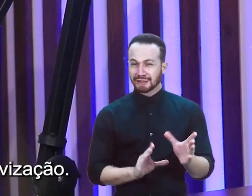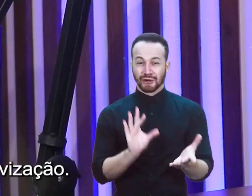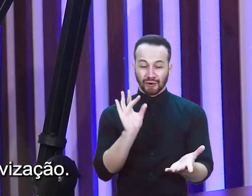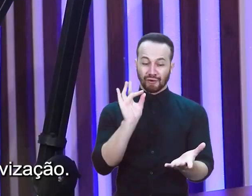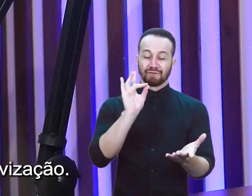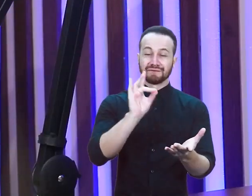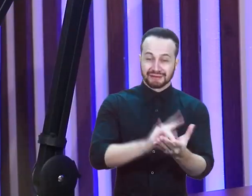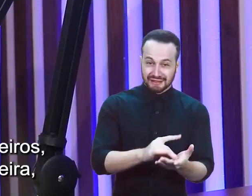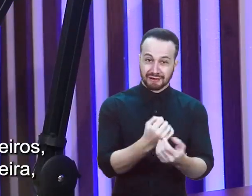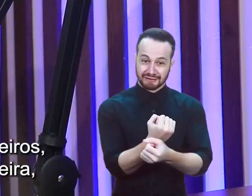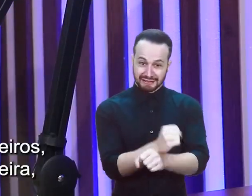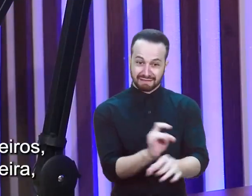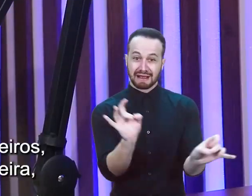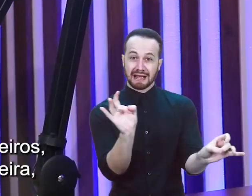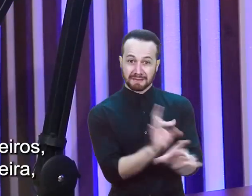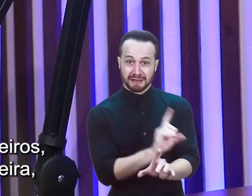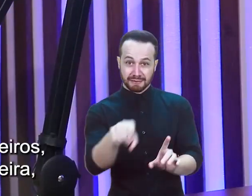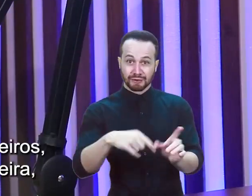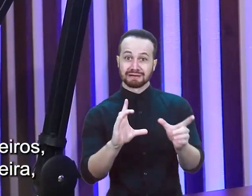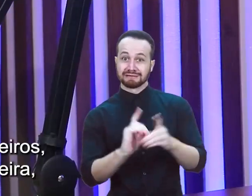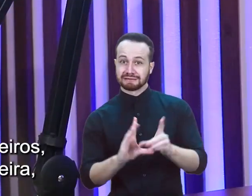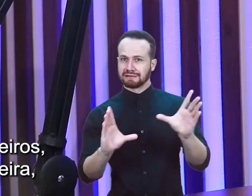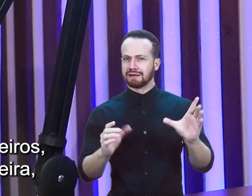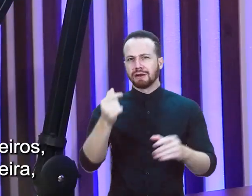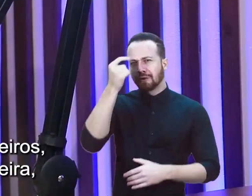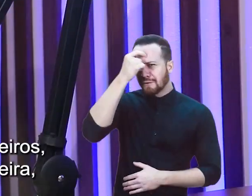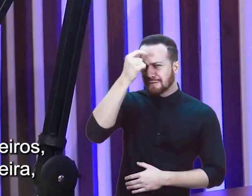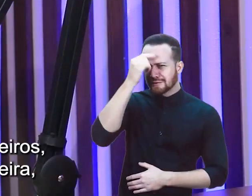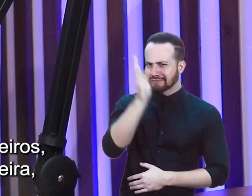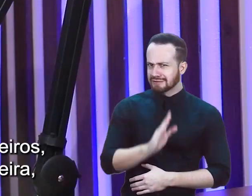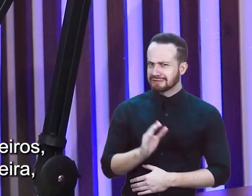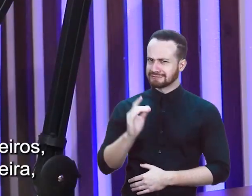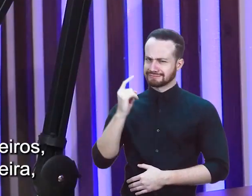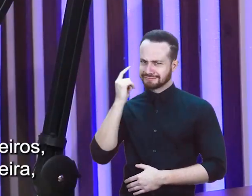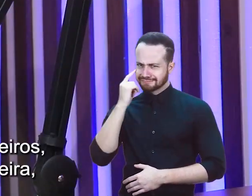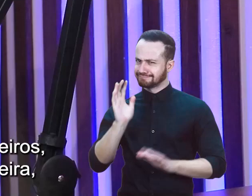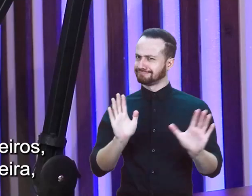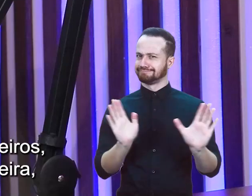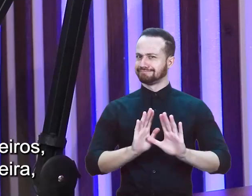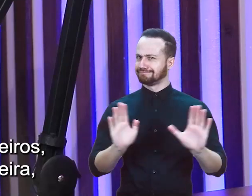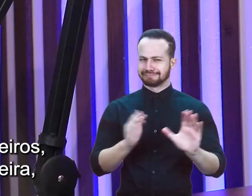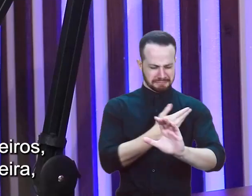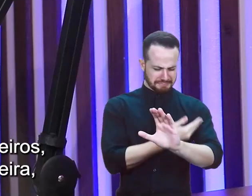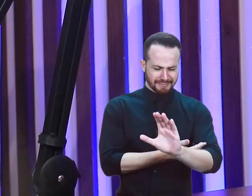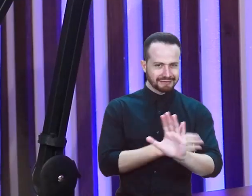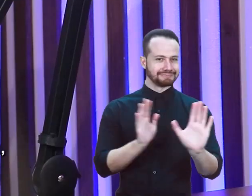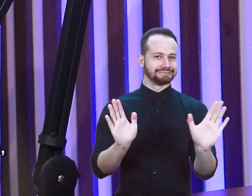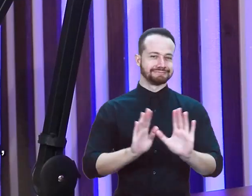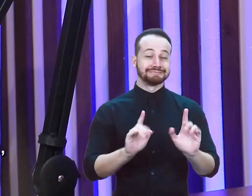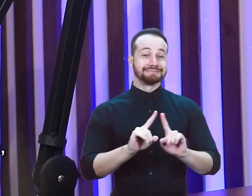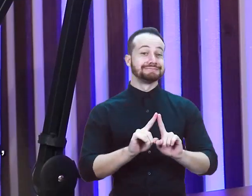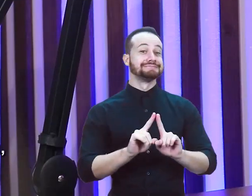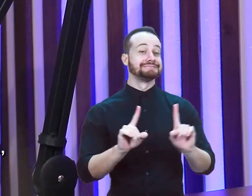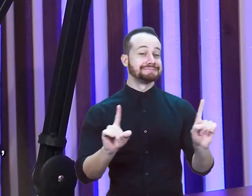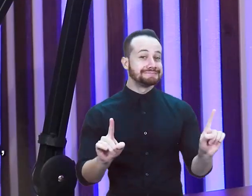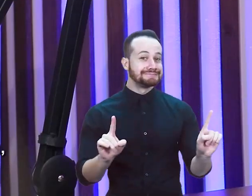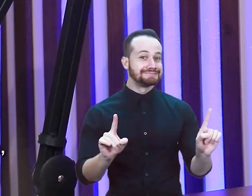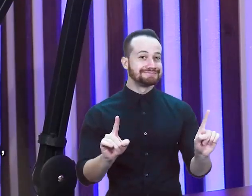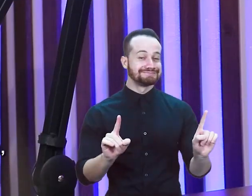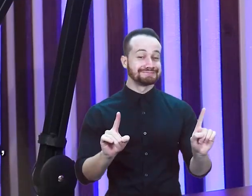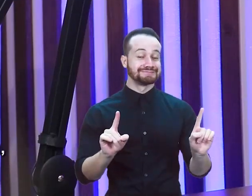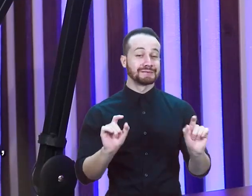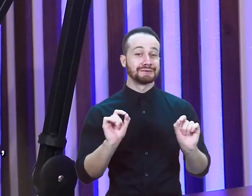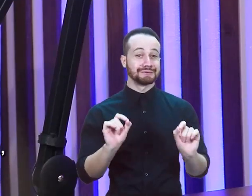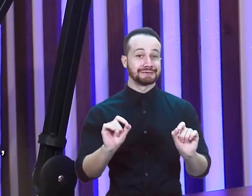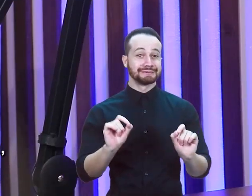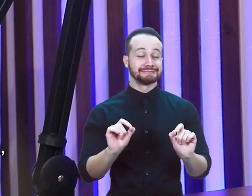à escravização não foi por consciência de brasileiros, da branquitude brasileira, mas por